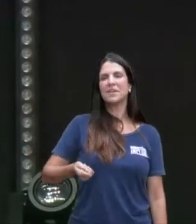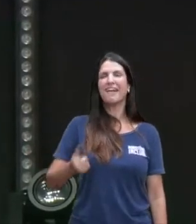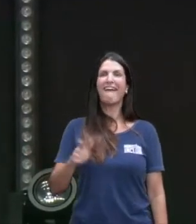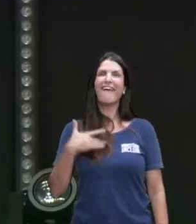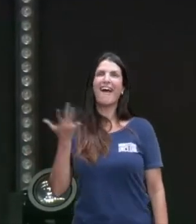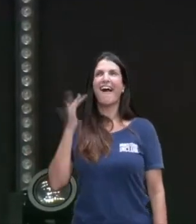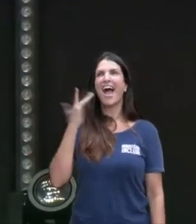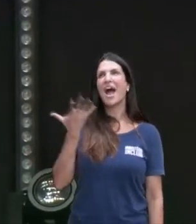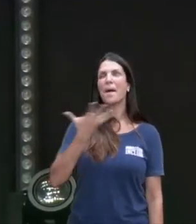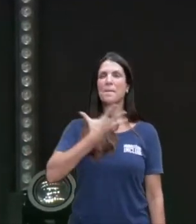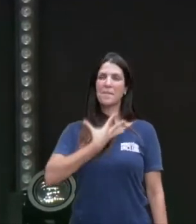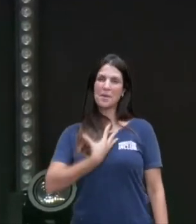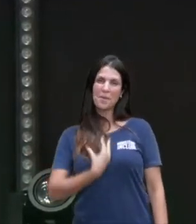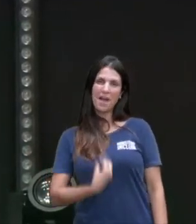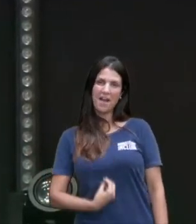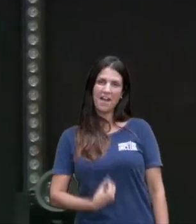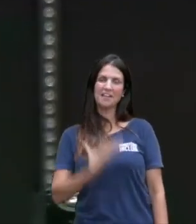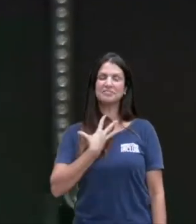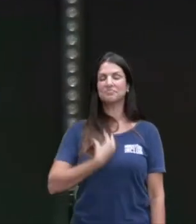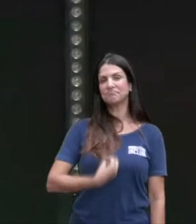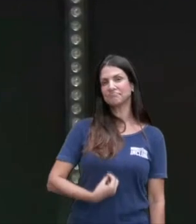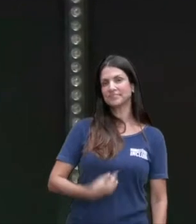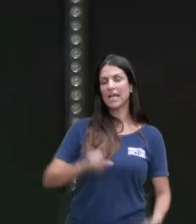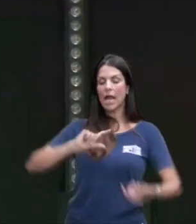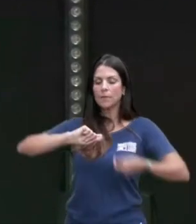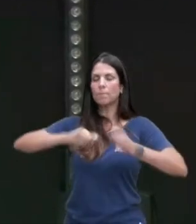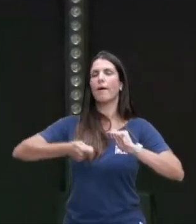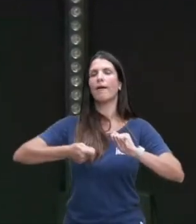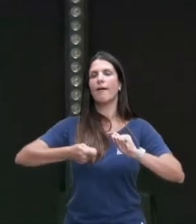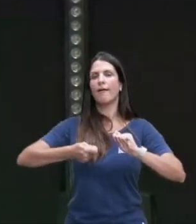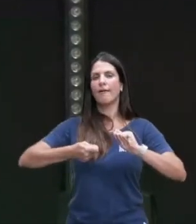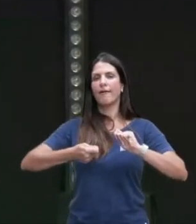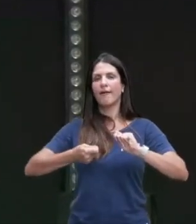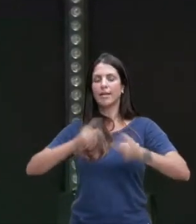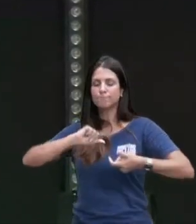magoado com aquilo então isso vai criando travas emocionais